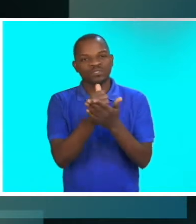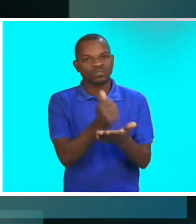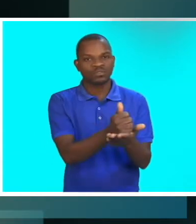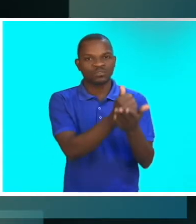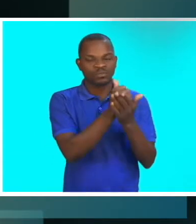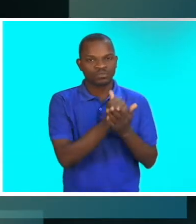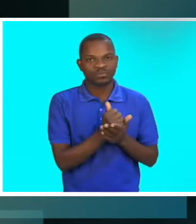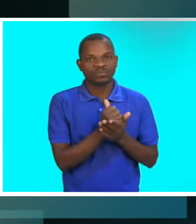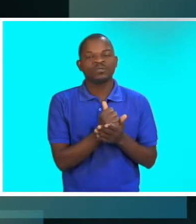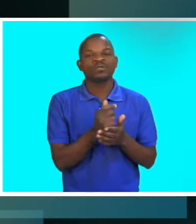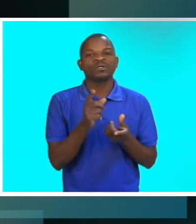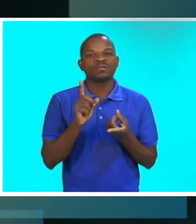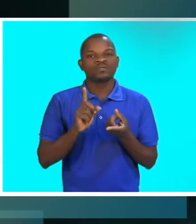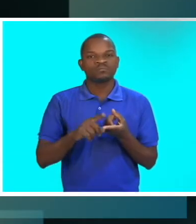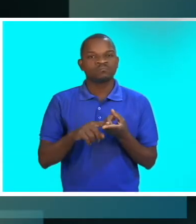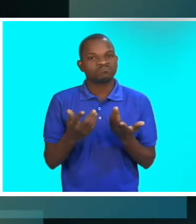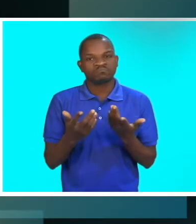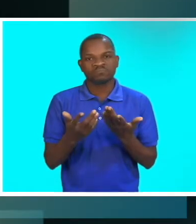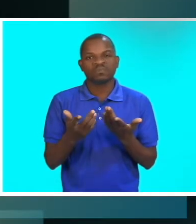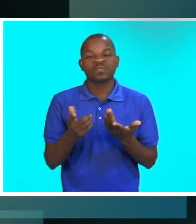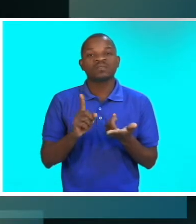e e